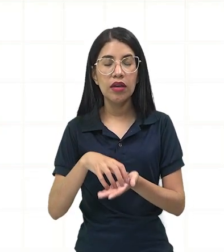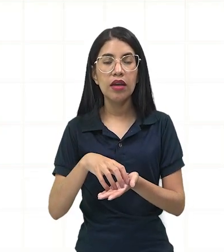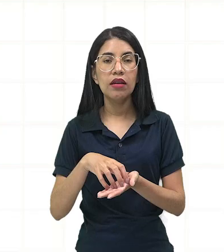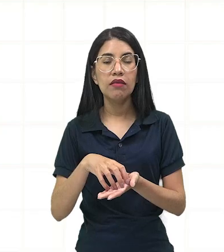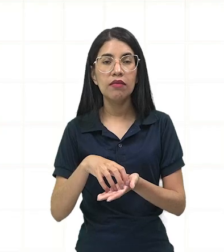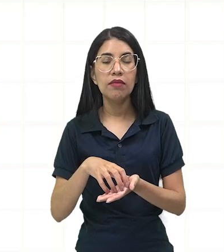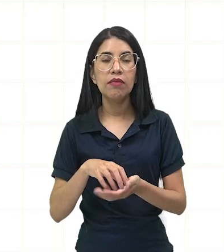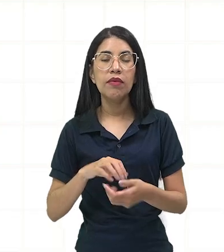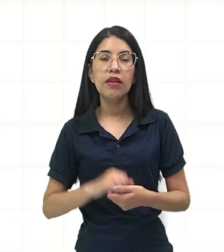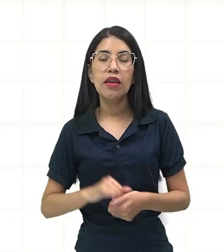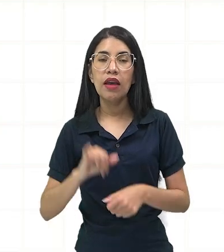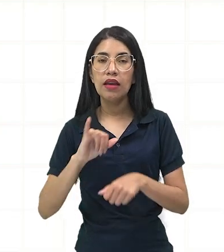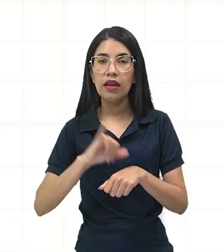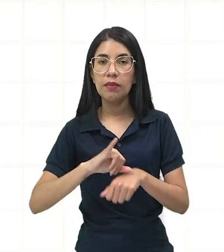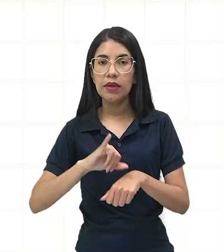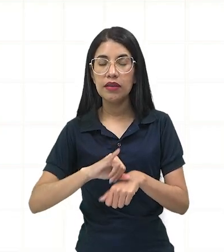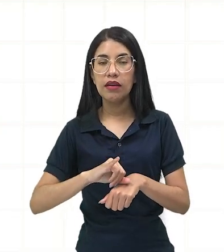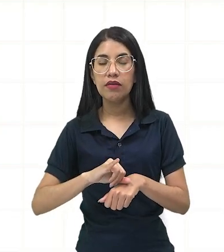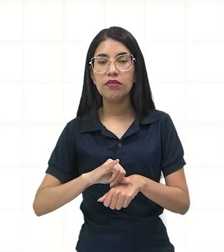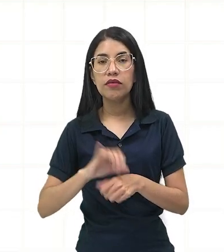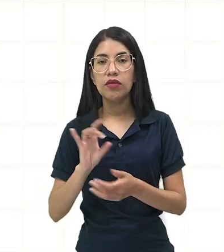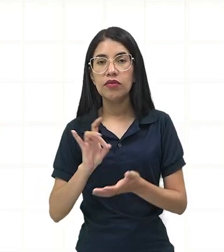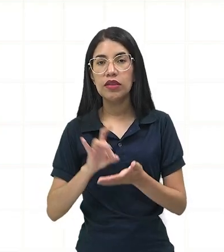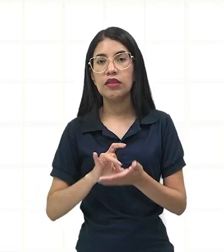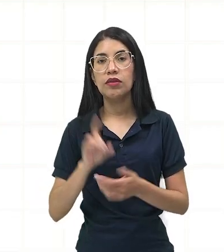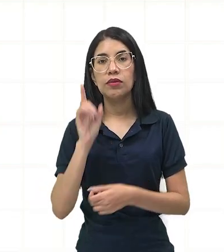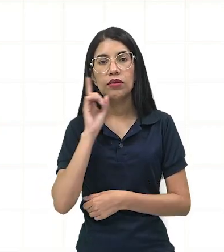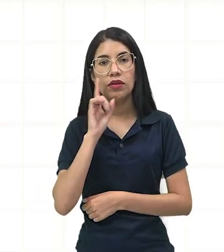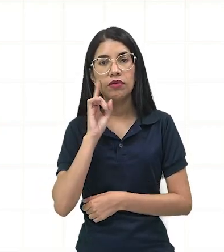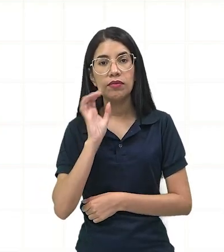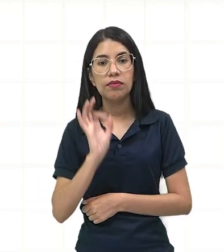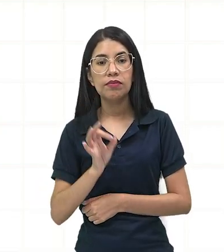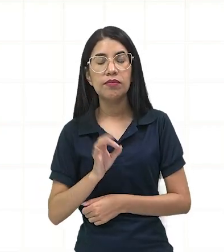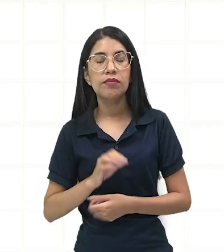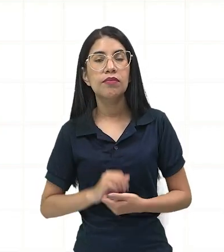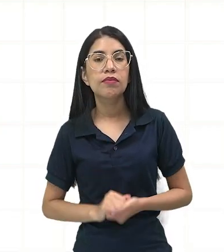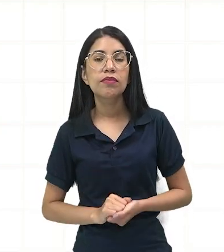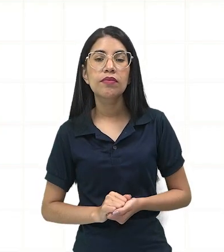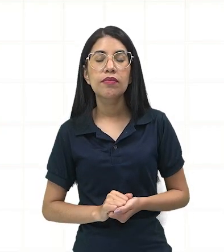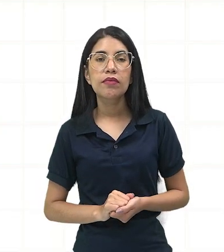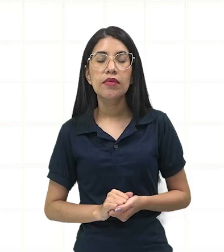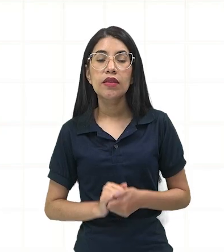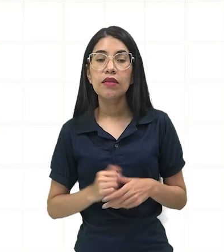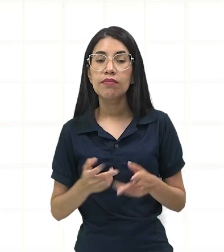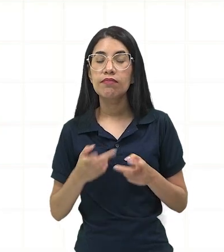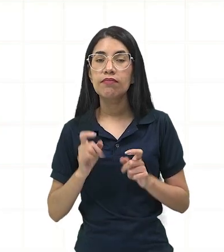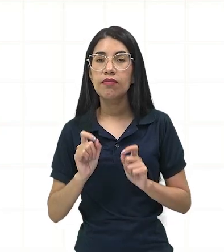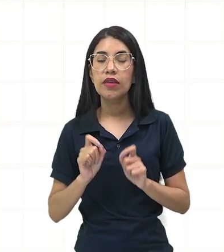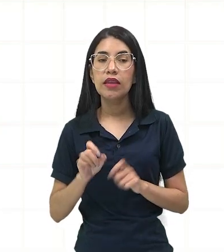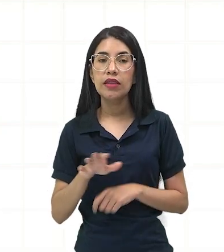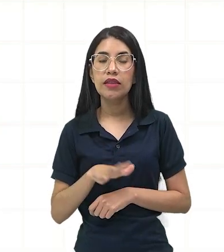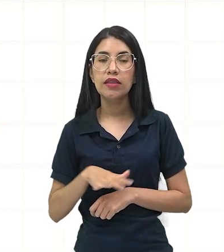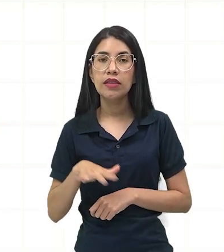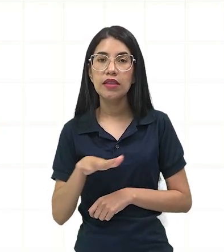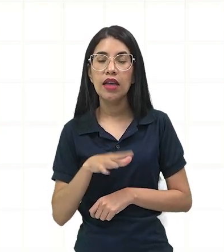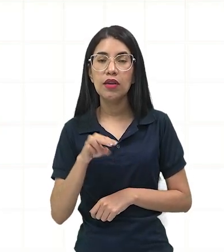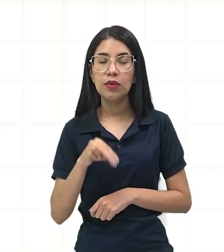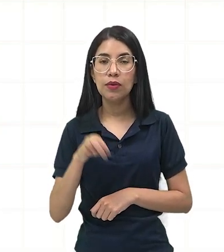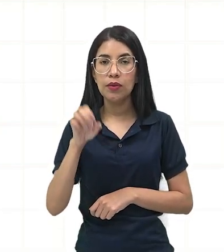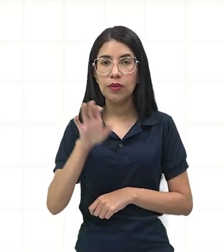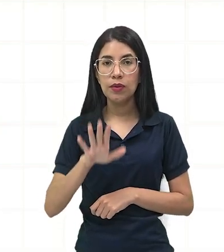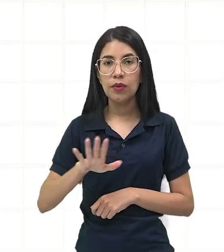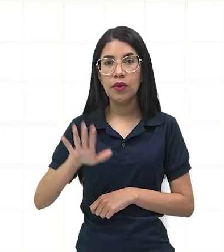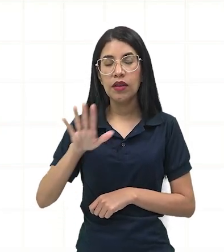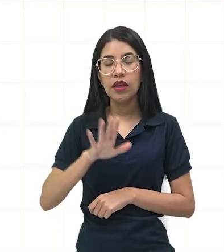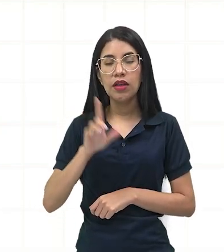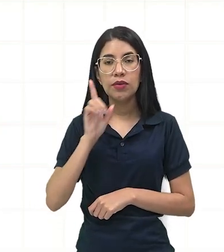D.C., que é a capital oficial do país. Tá, ok? Então a gente verifica que nessa parte do Nordeste a gente vai